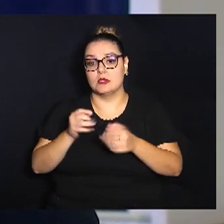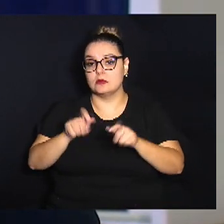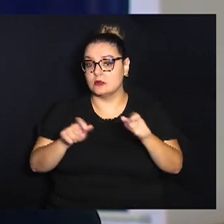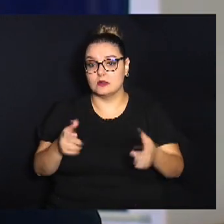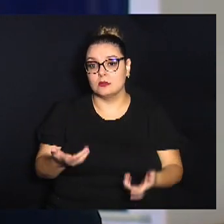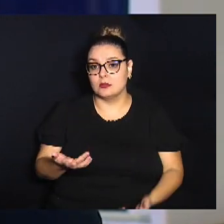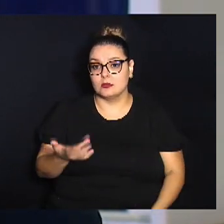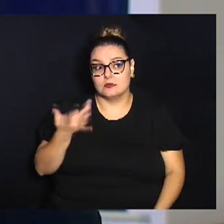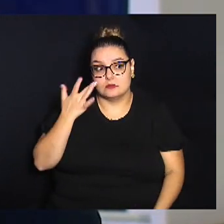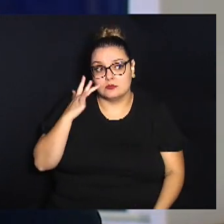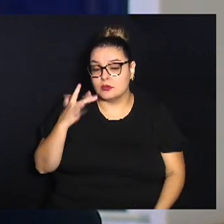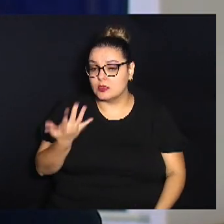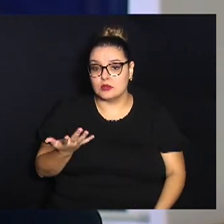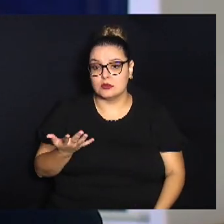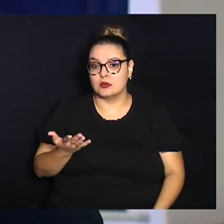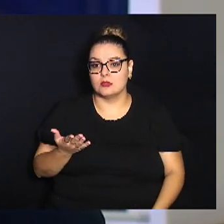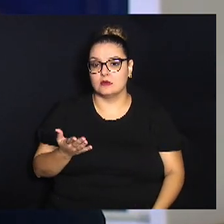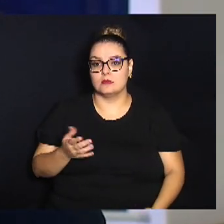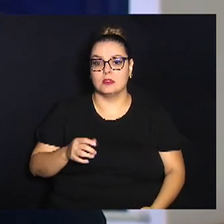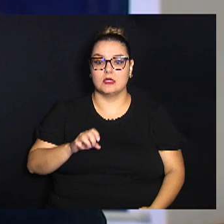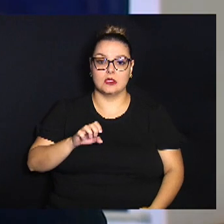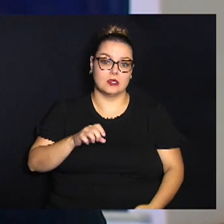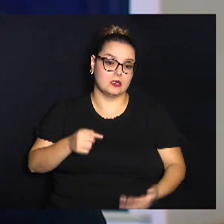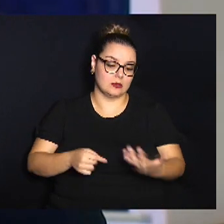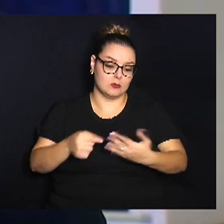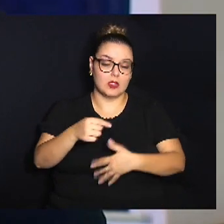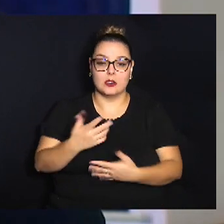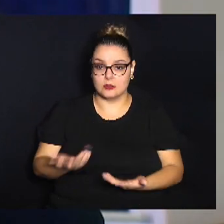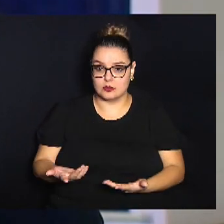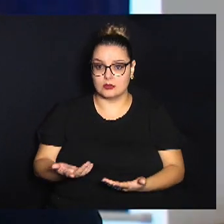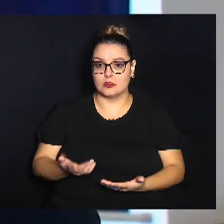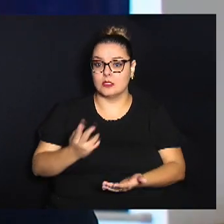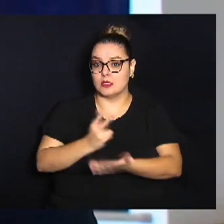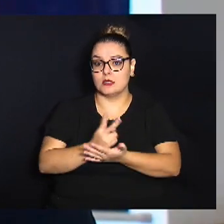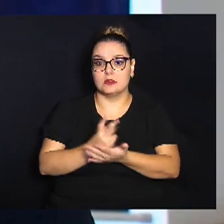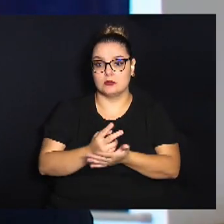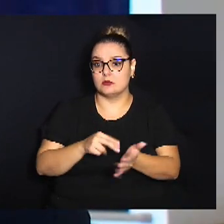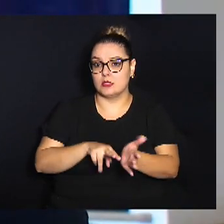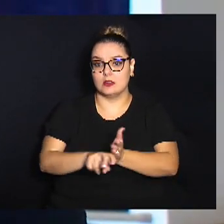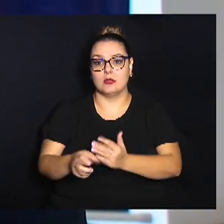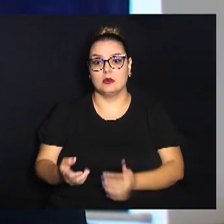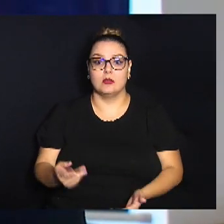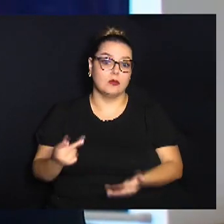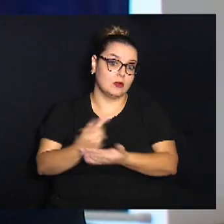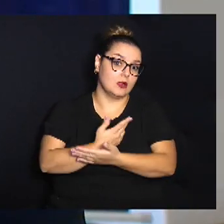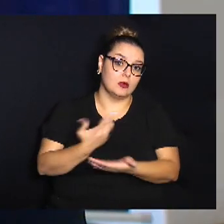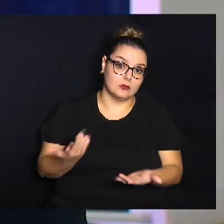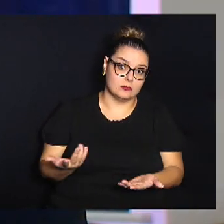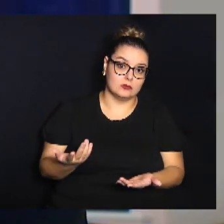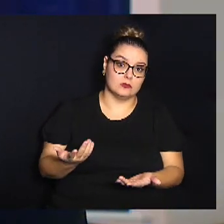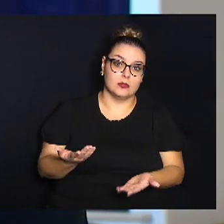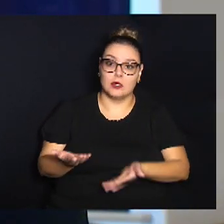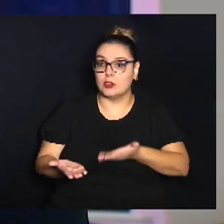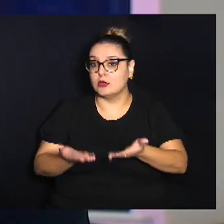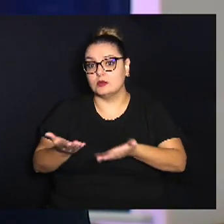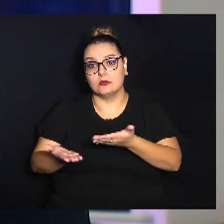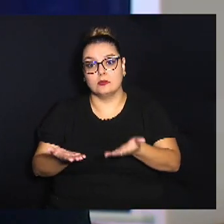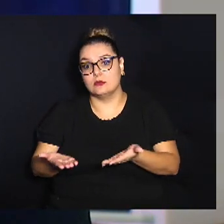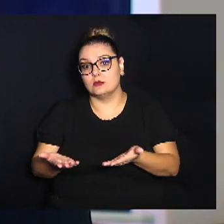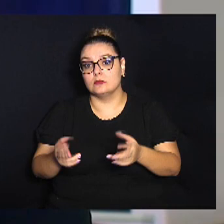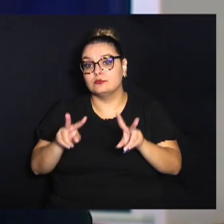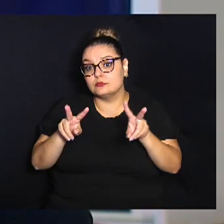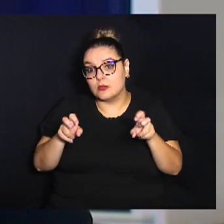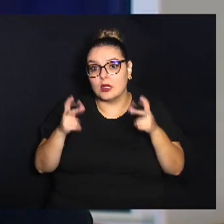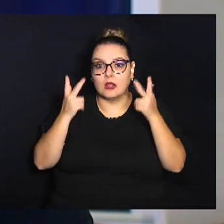não identificaram esses aspectos, né, e foram sempre diagnosticados ou erroneamente ou tratados como se fosse normal,